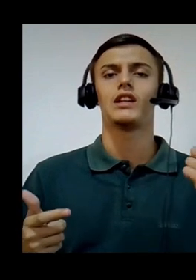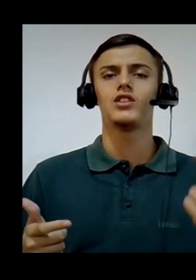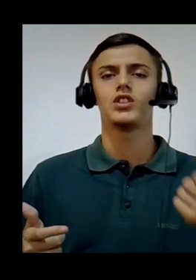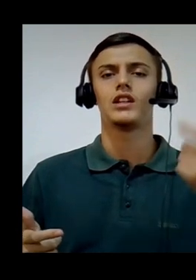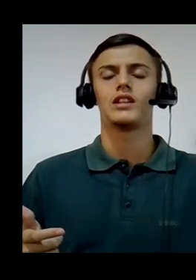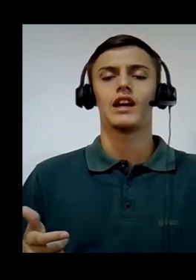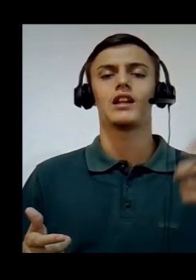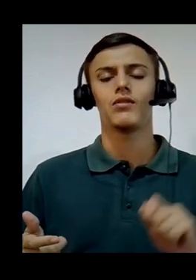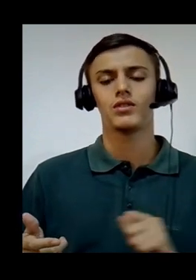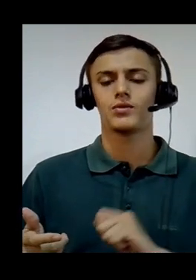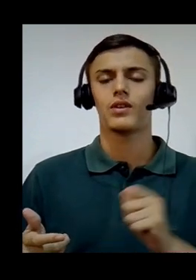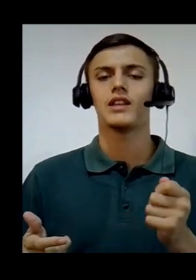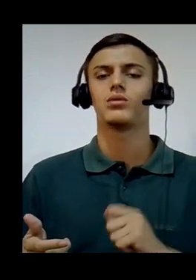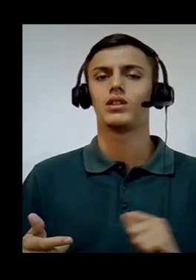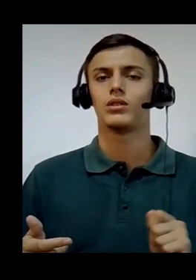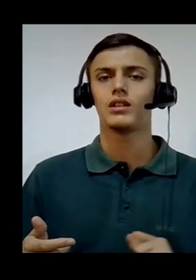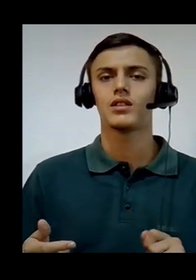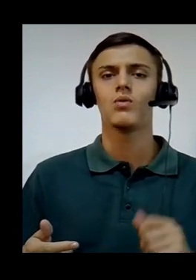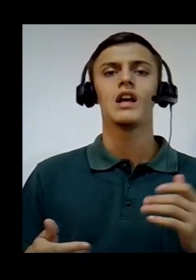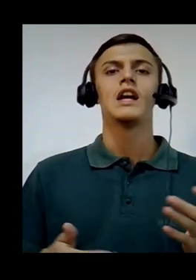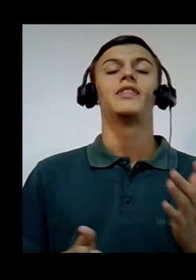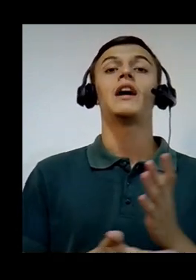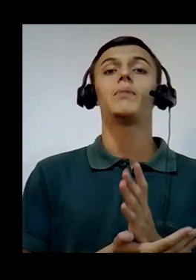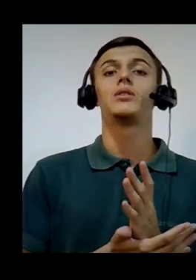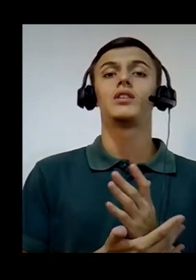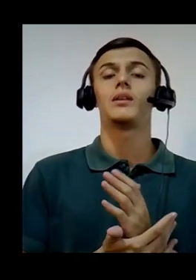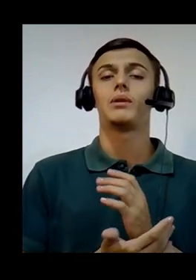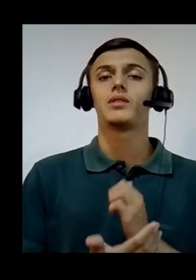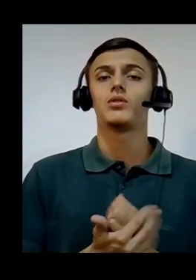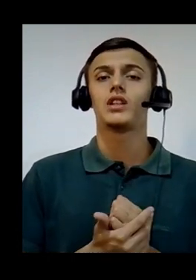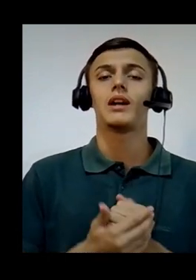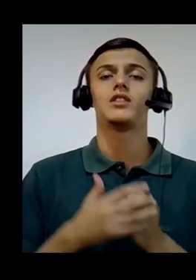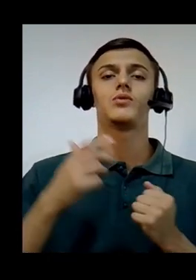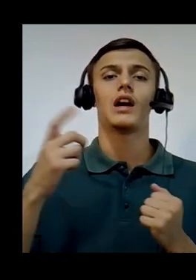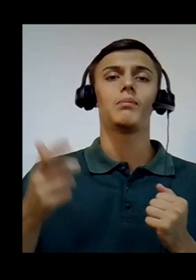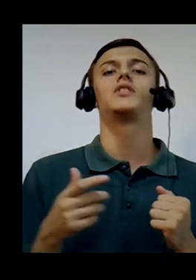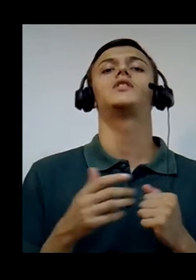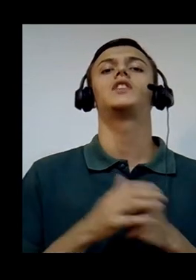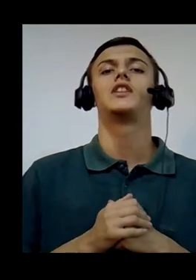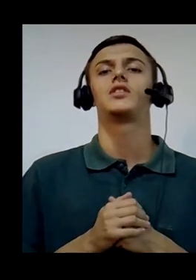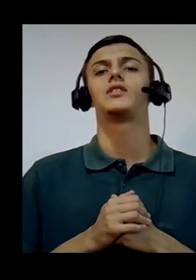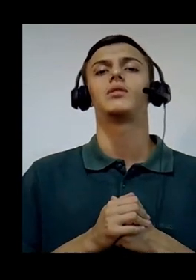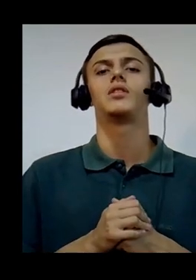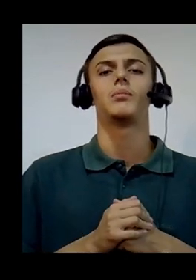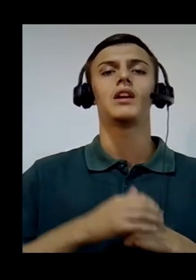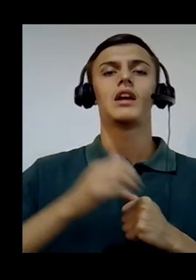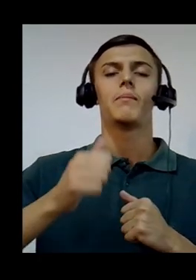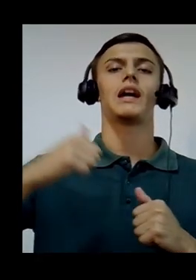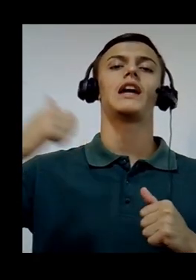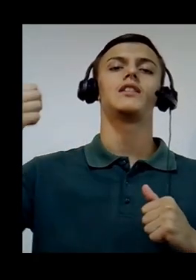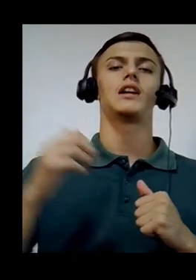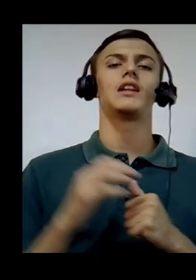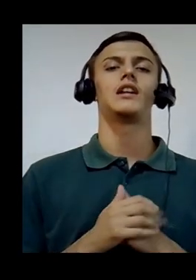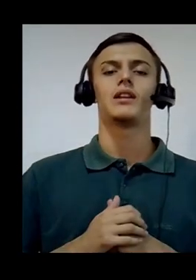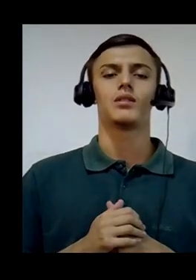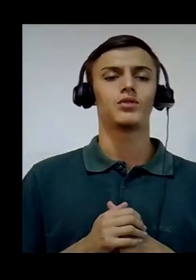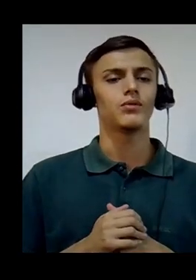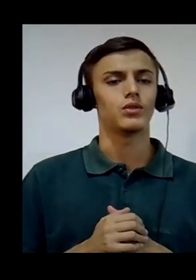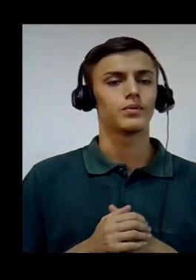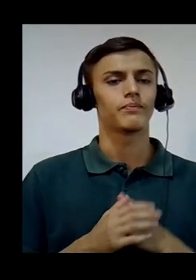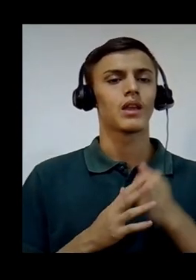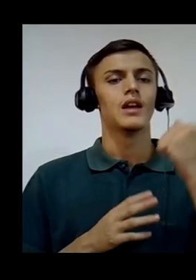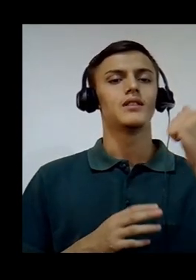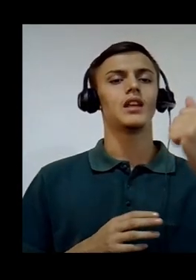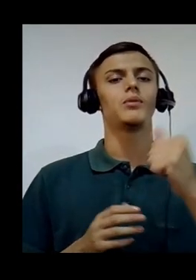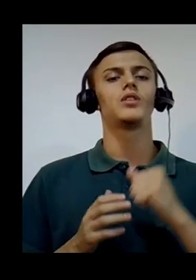vocês um checklist, entrega lá, vocês fazem toda a anotação. Na abertura da permissão de trabalho, a gente vai pedir esse checklist assinado também para realizar lá a liberação